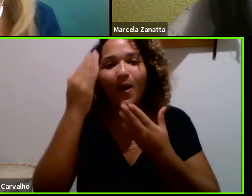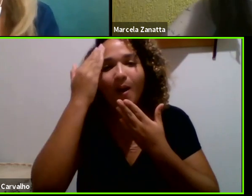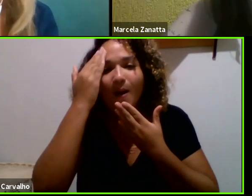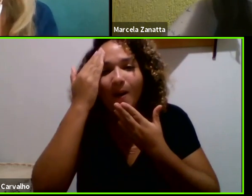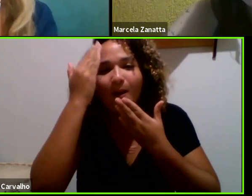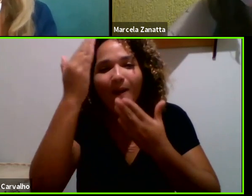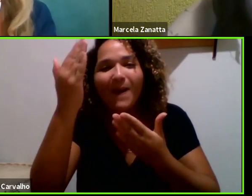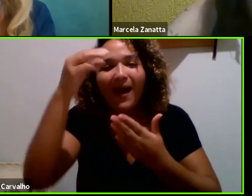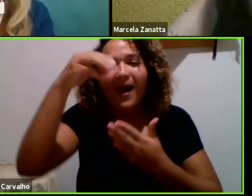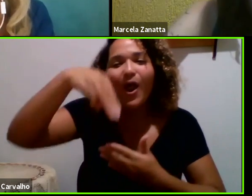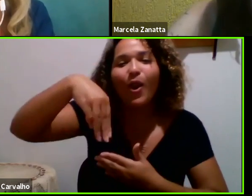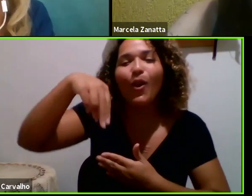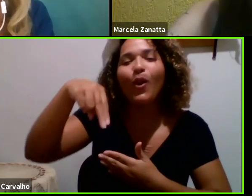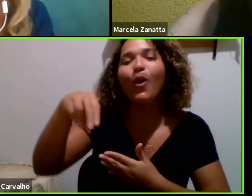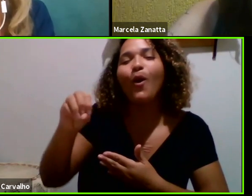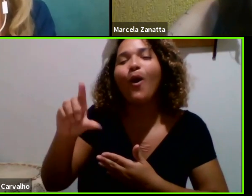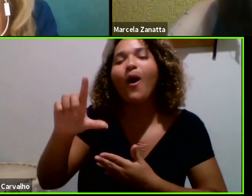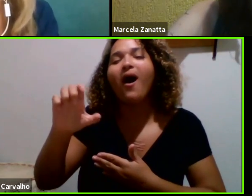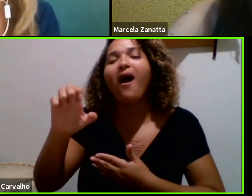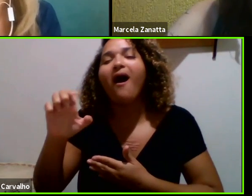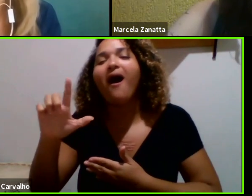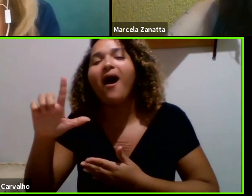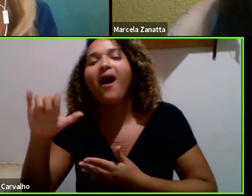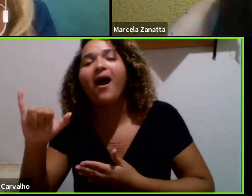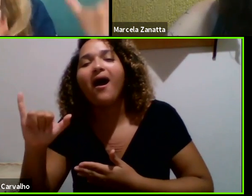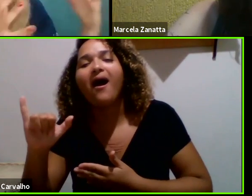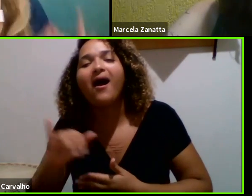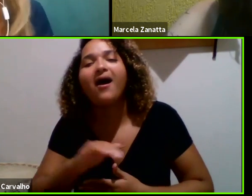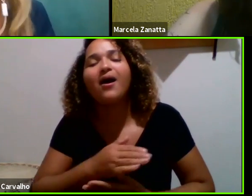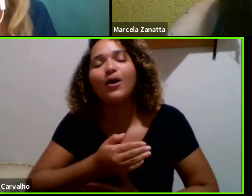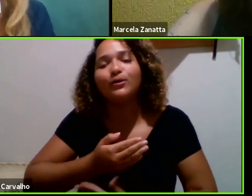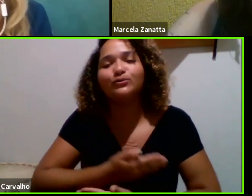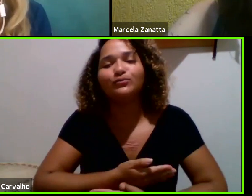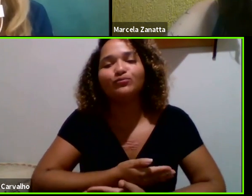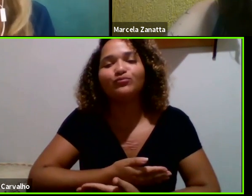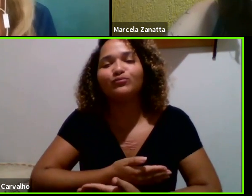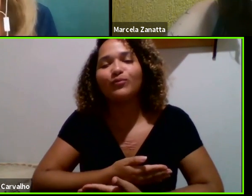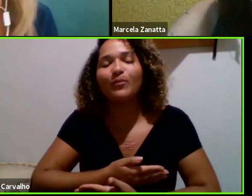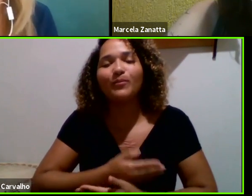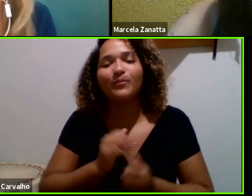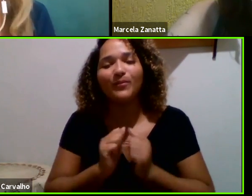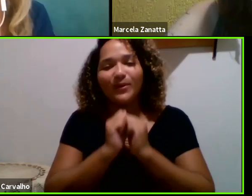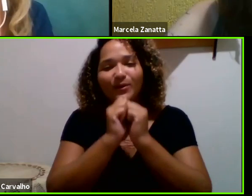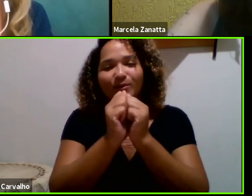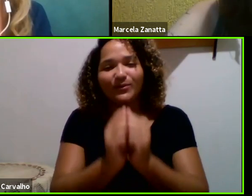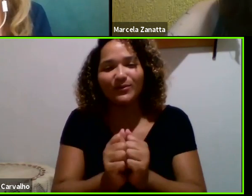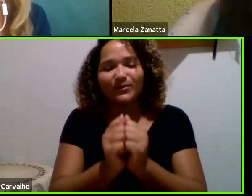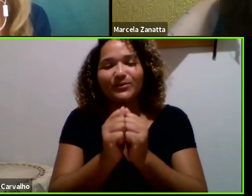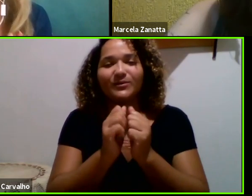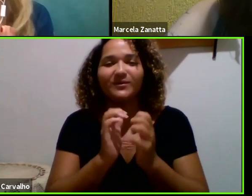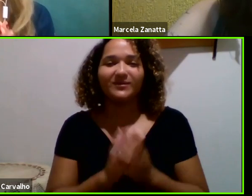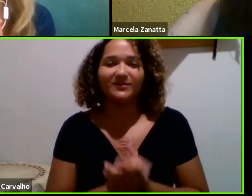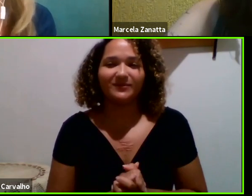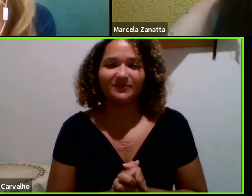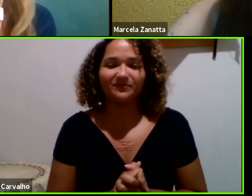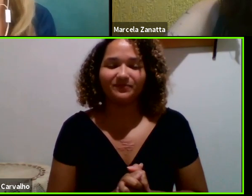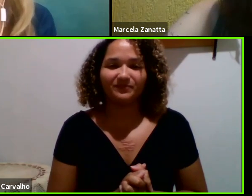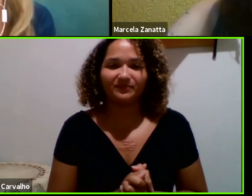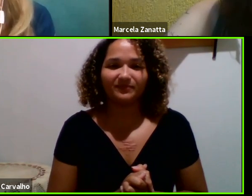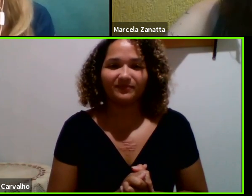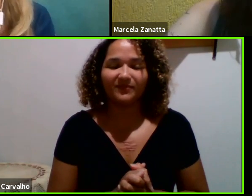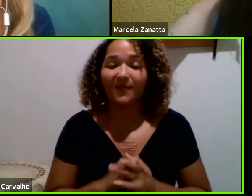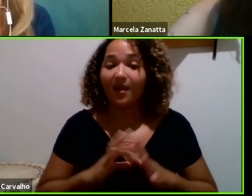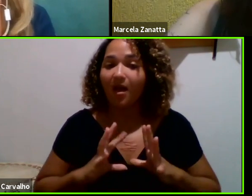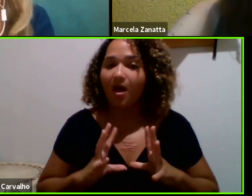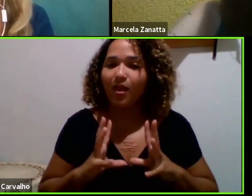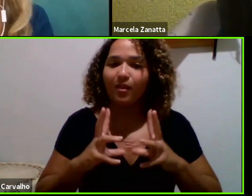foi maravilhoso. A Noelle Nascimento, ela sempre está grudadinha na gente para que a gente possa fazer as melhores práticas. E a